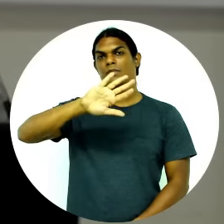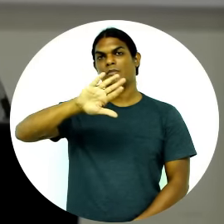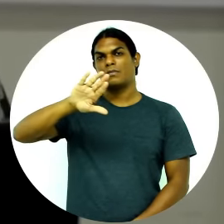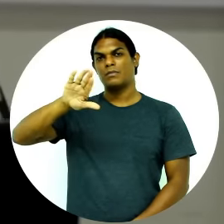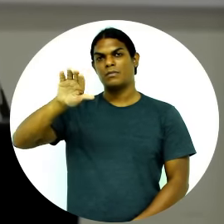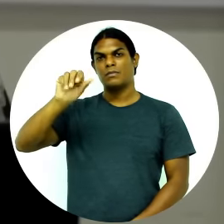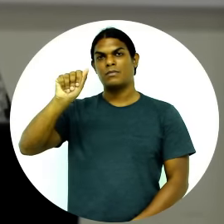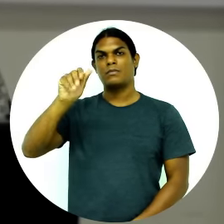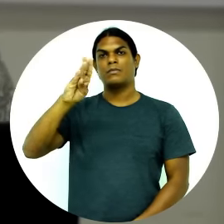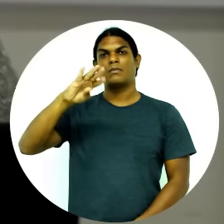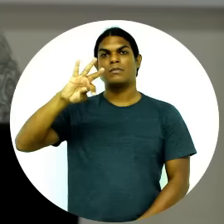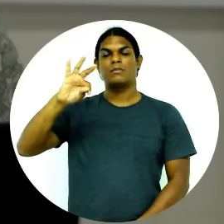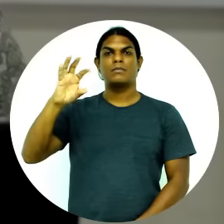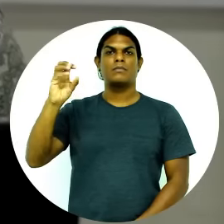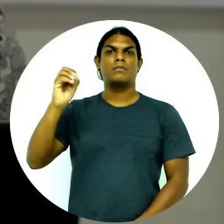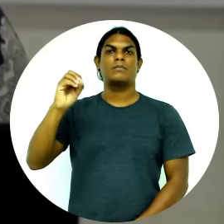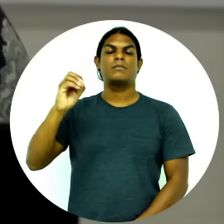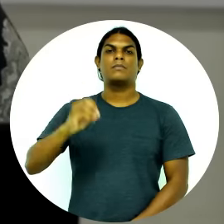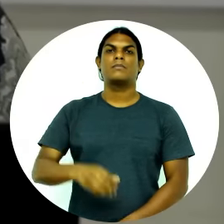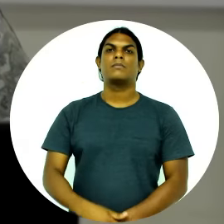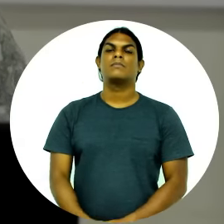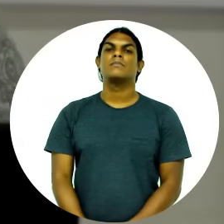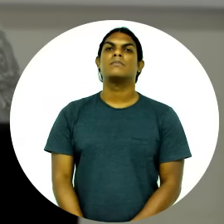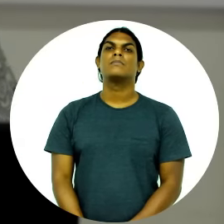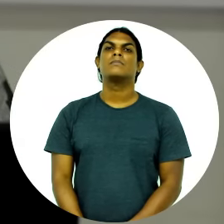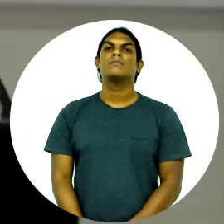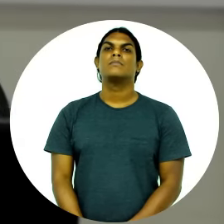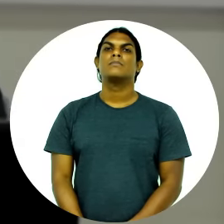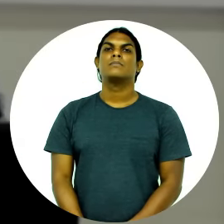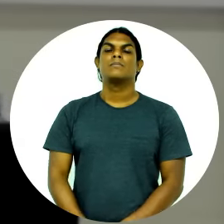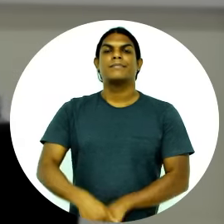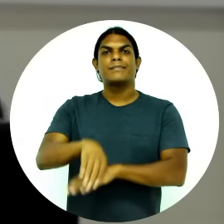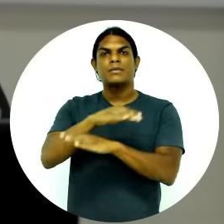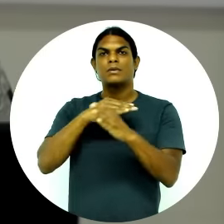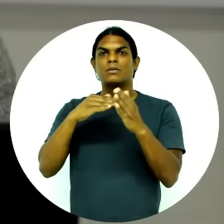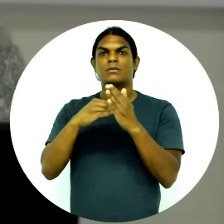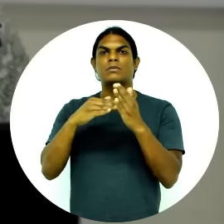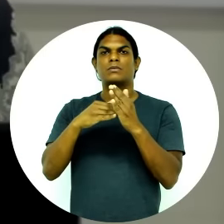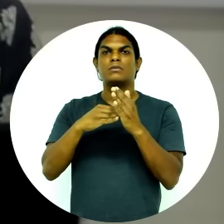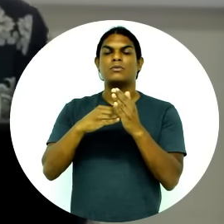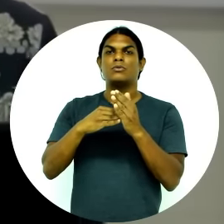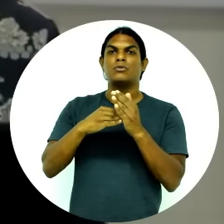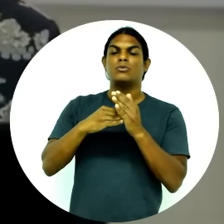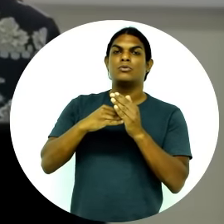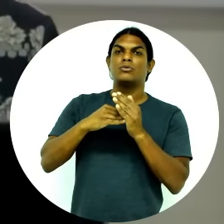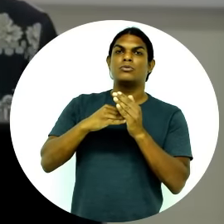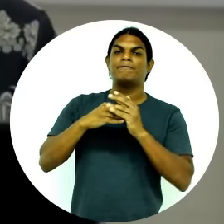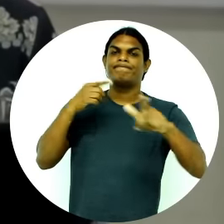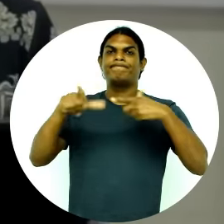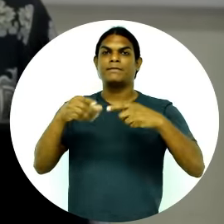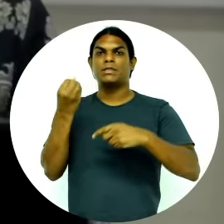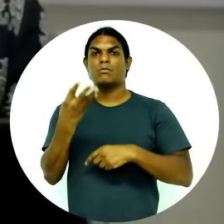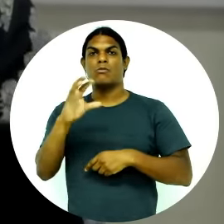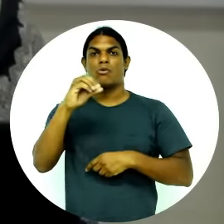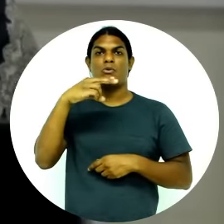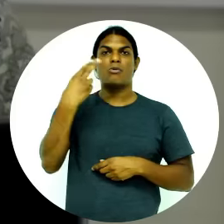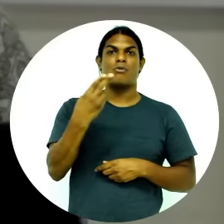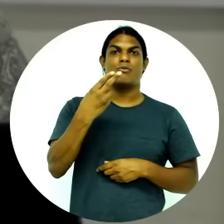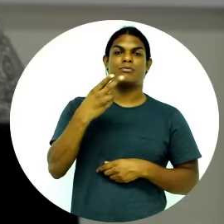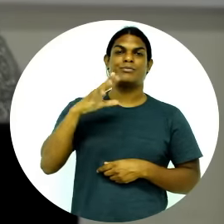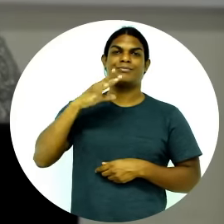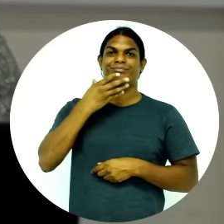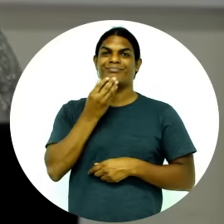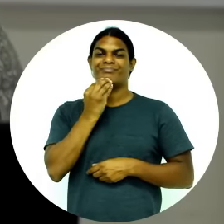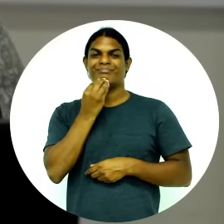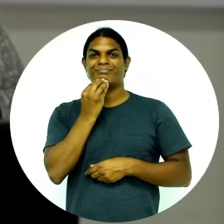consenso. Geralmente, esse tipo de vício acontece quando os avaliadores não passam por um treinamento. A necessidade